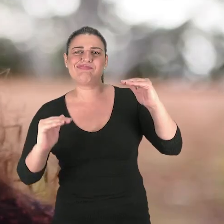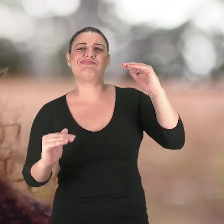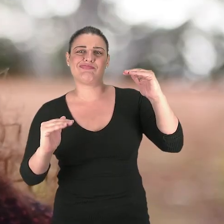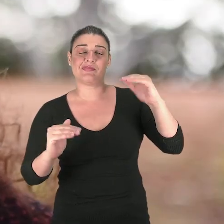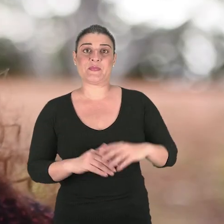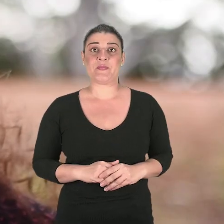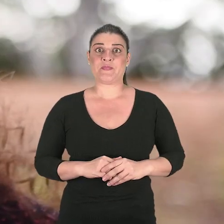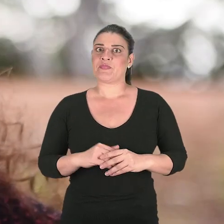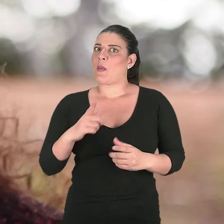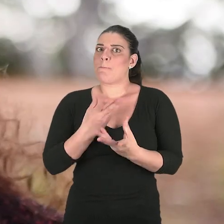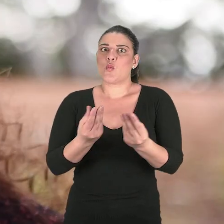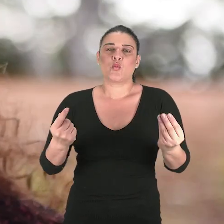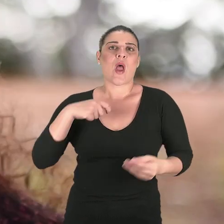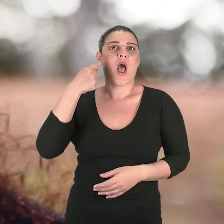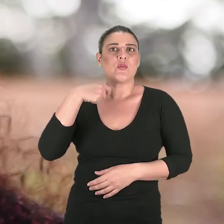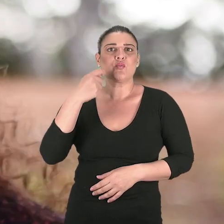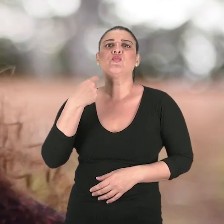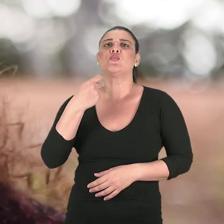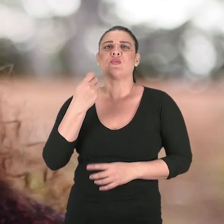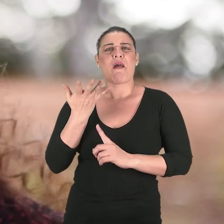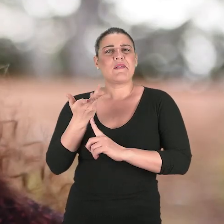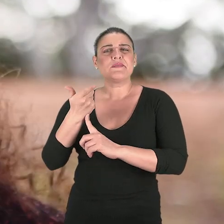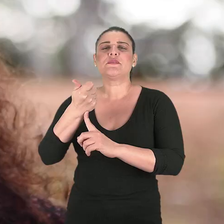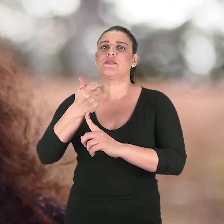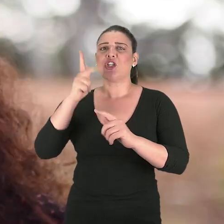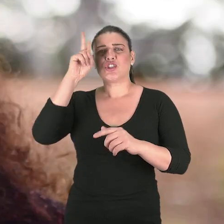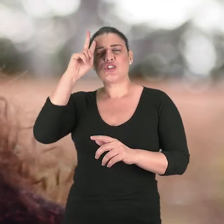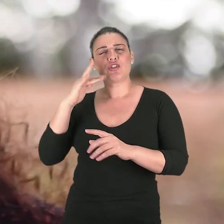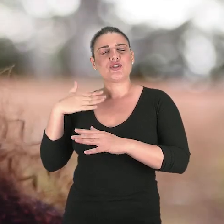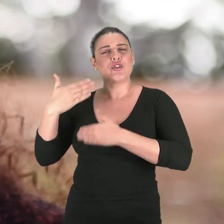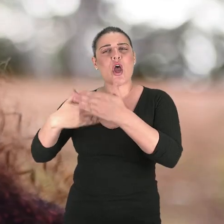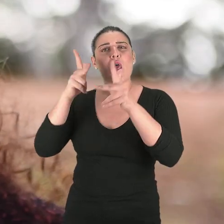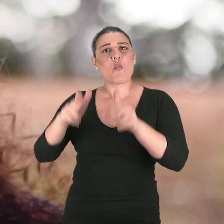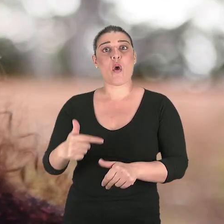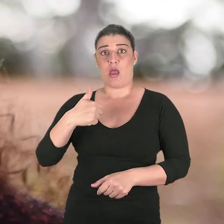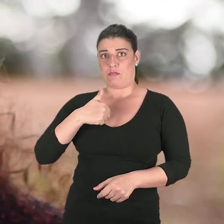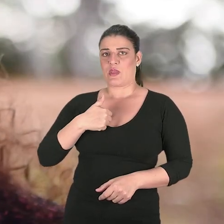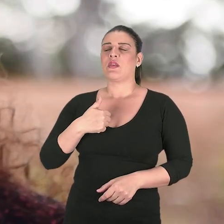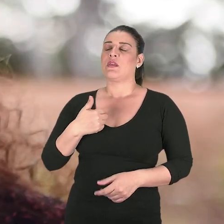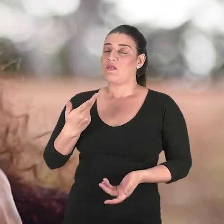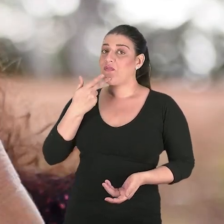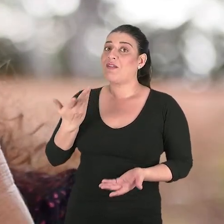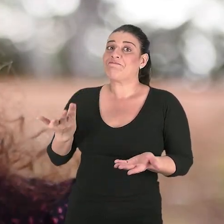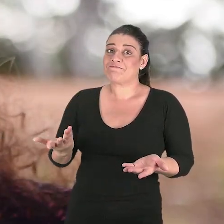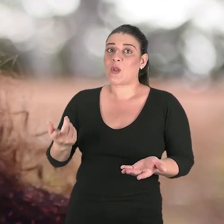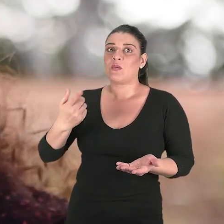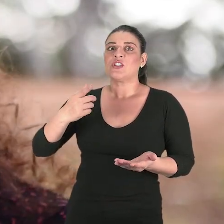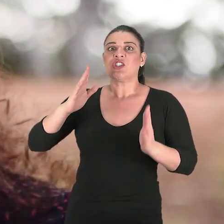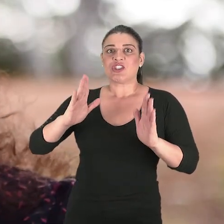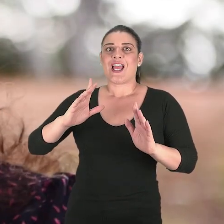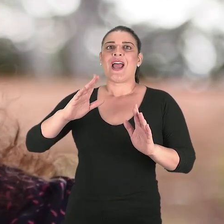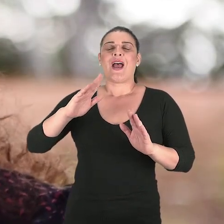Tem artistas aqui, assim, com trajetórias como a minha, você entendeu? Que eu falo assim, a gente tem um